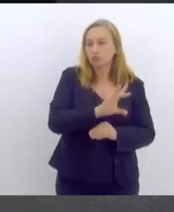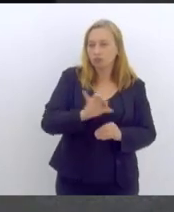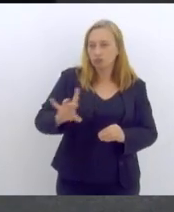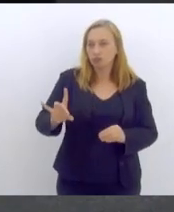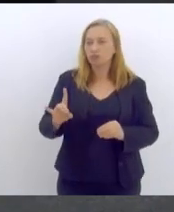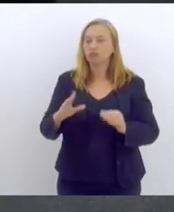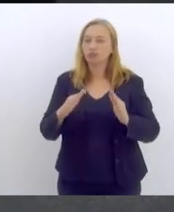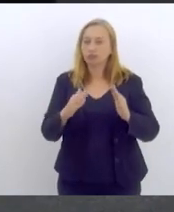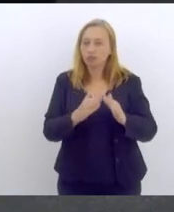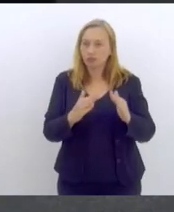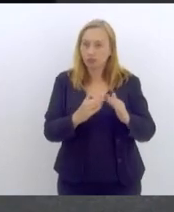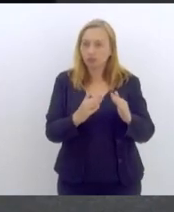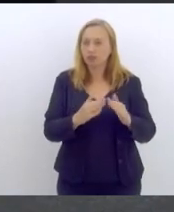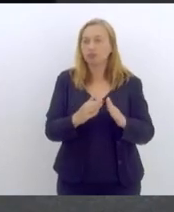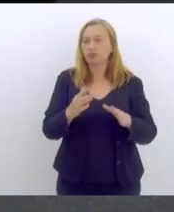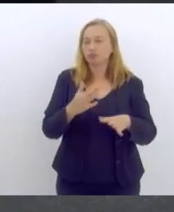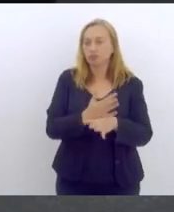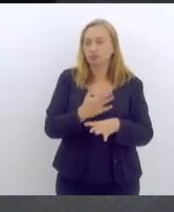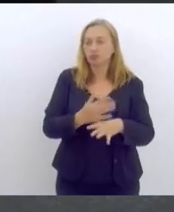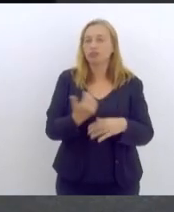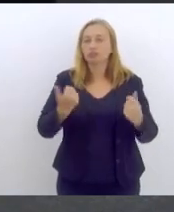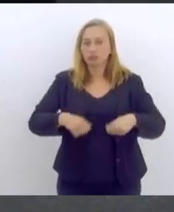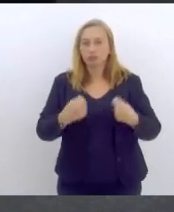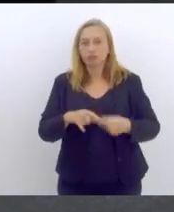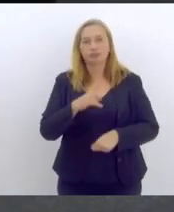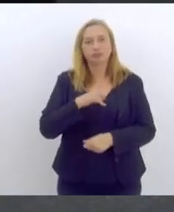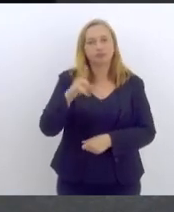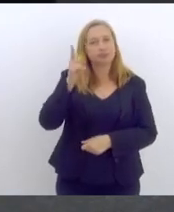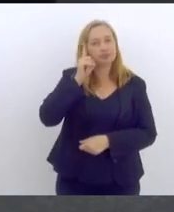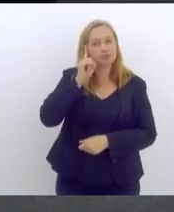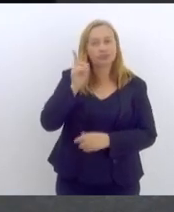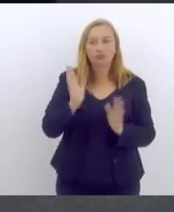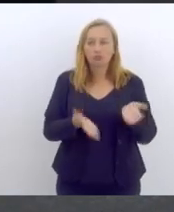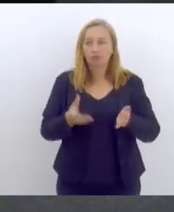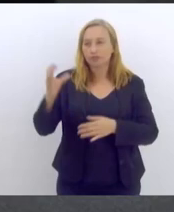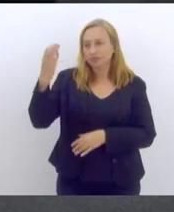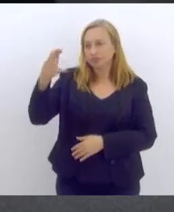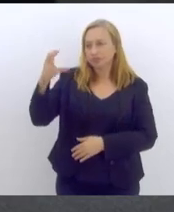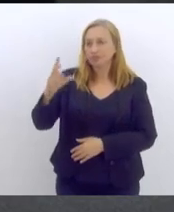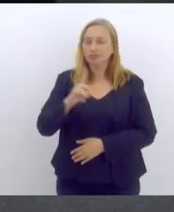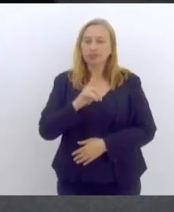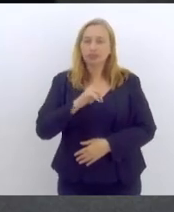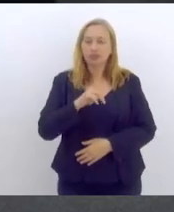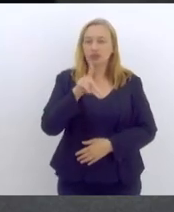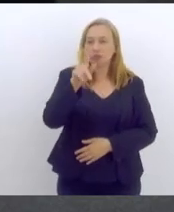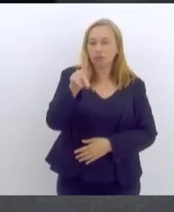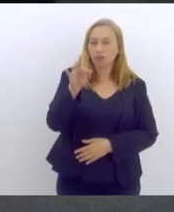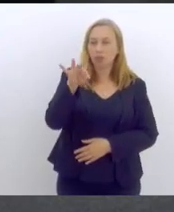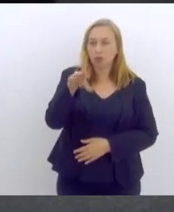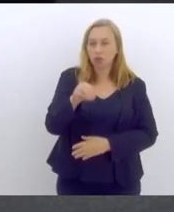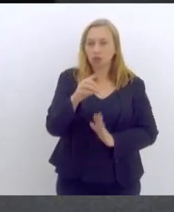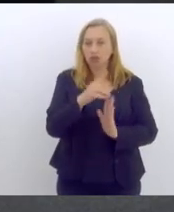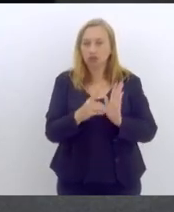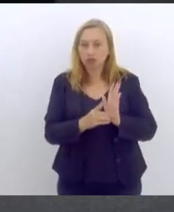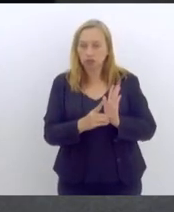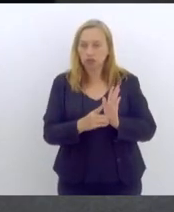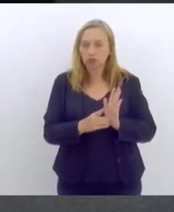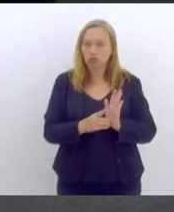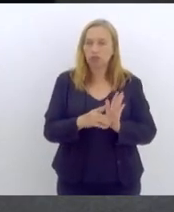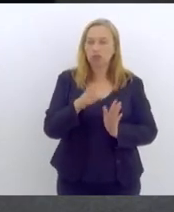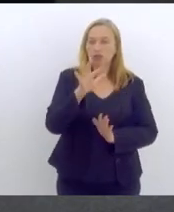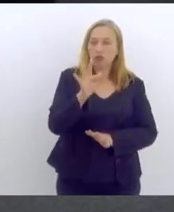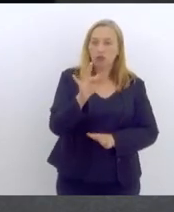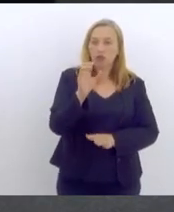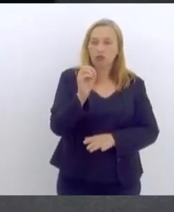cada cidade tem necessidade no seu dia a dia. Hoje, em Niterói, nós temos o posto do Detran na região do Fonseca e um posto do